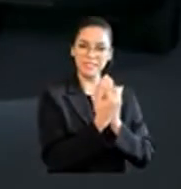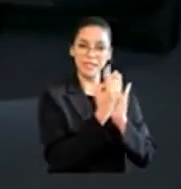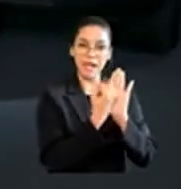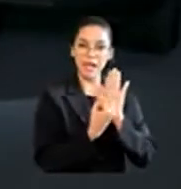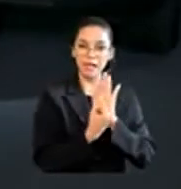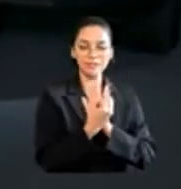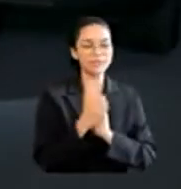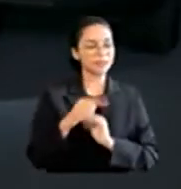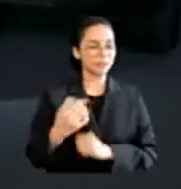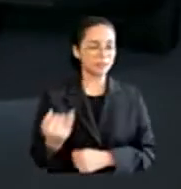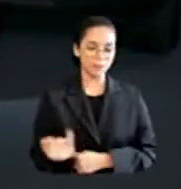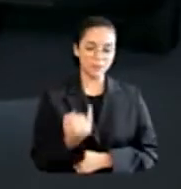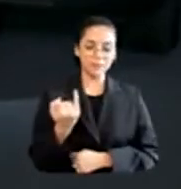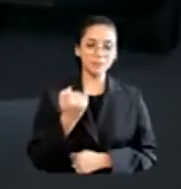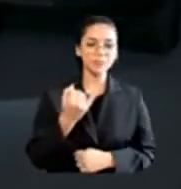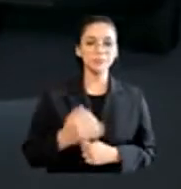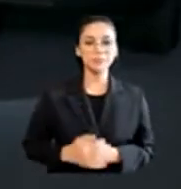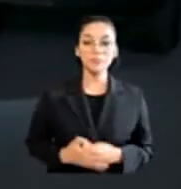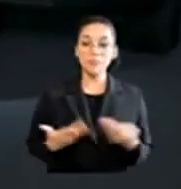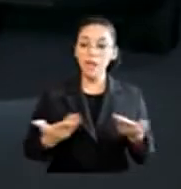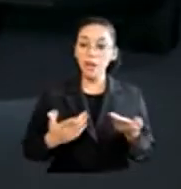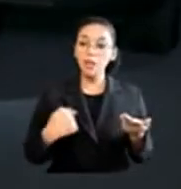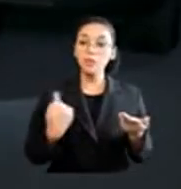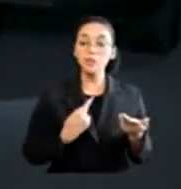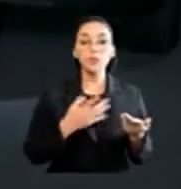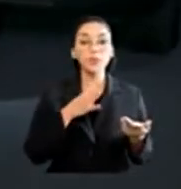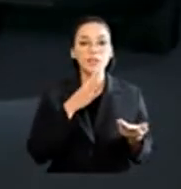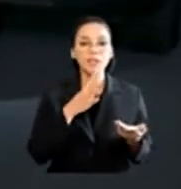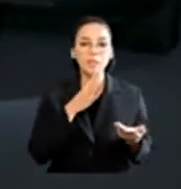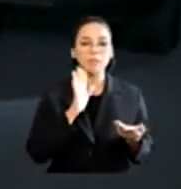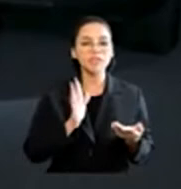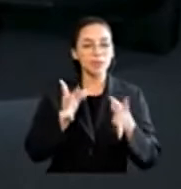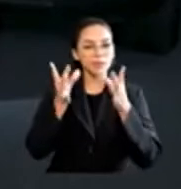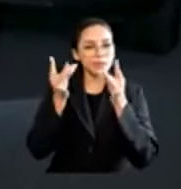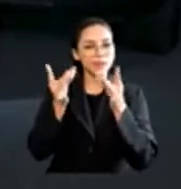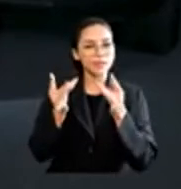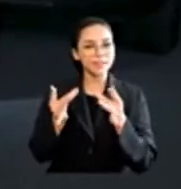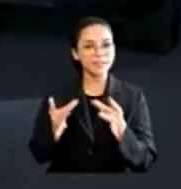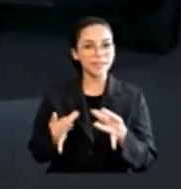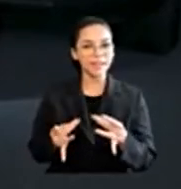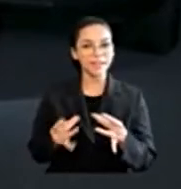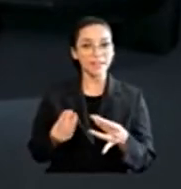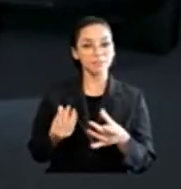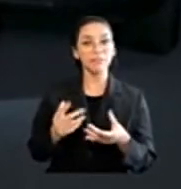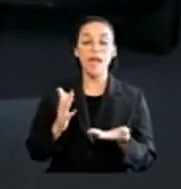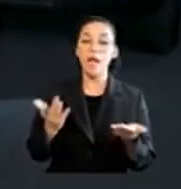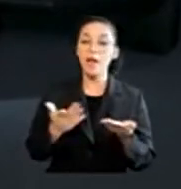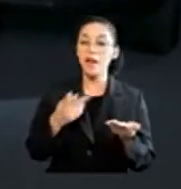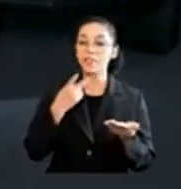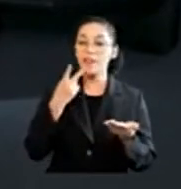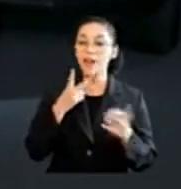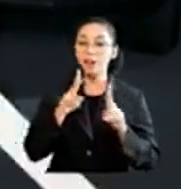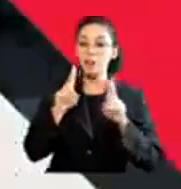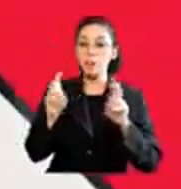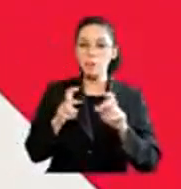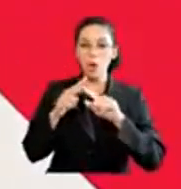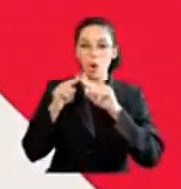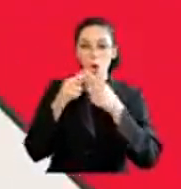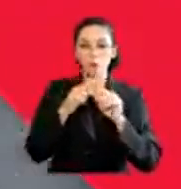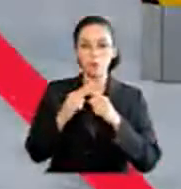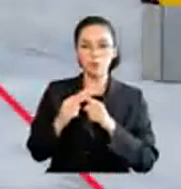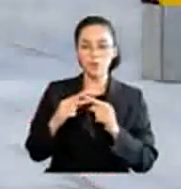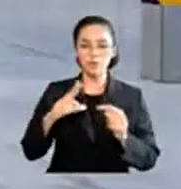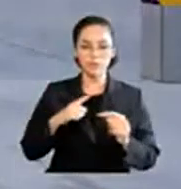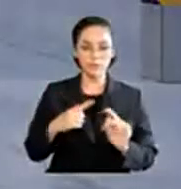que conhecemos os detalhes que compõem o design do novo Fiat Scudo, vamos falar das configurações que ele oferece.